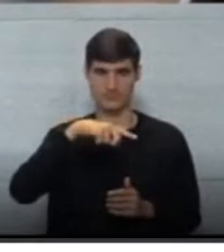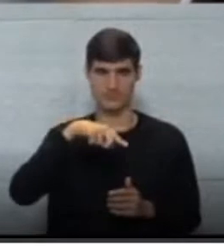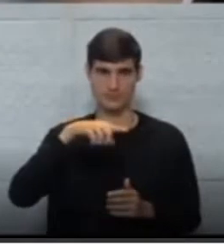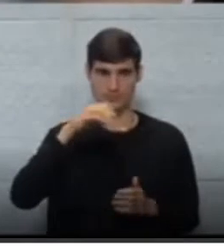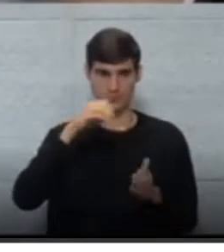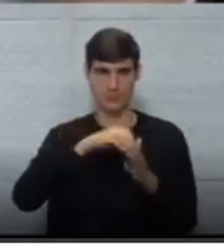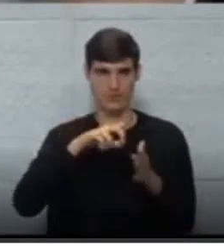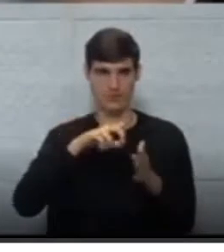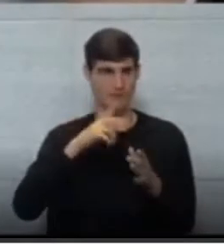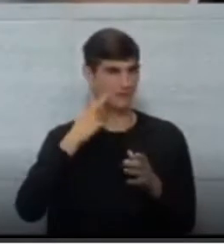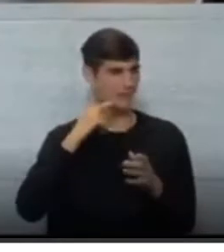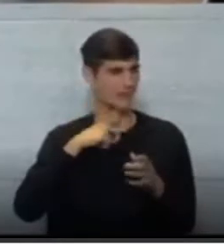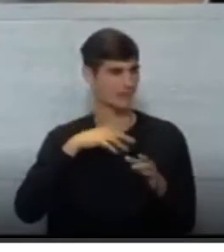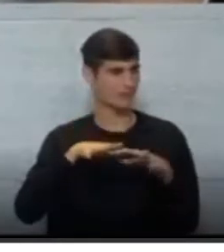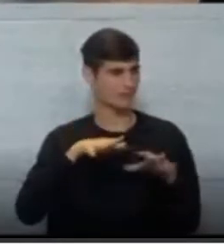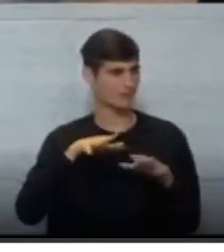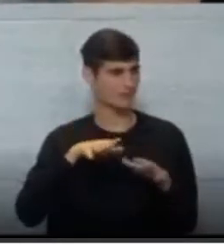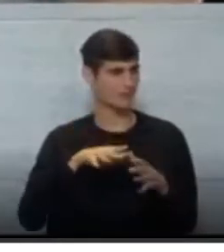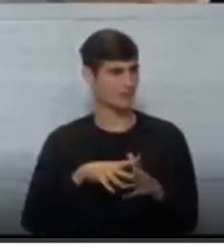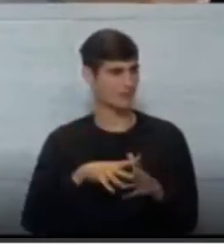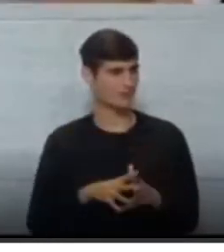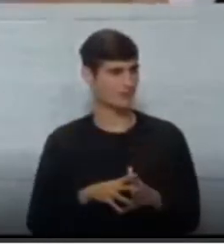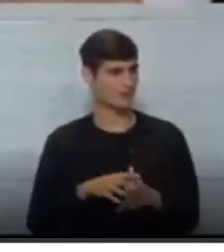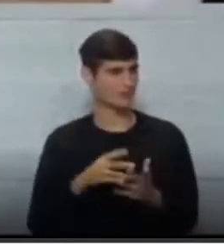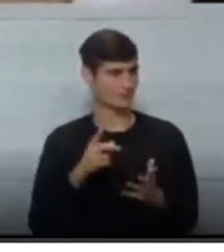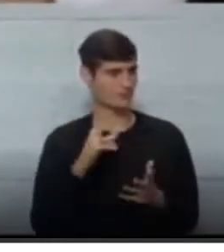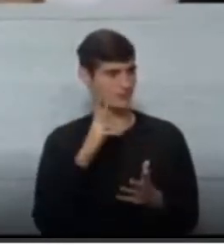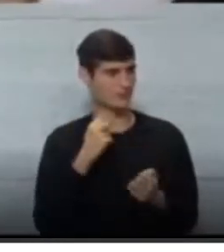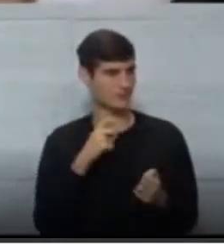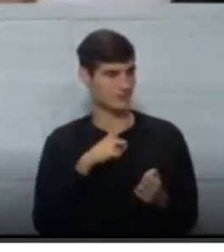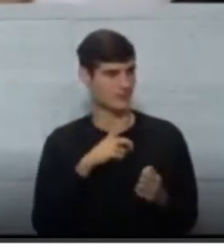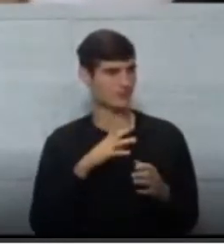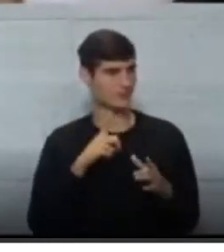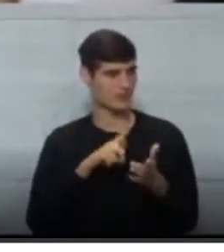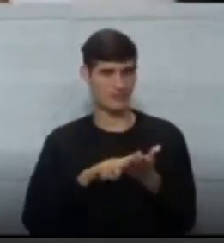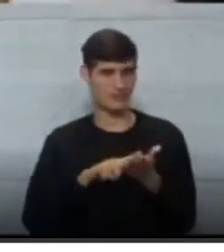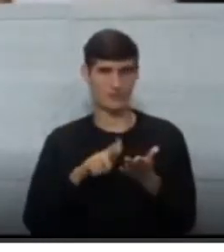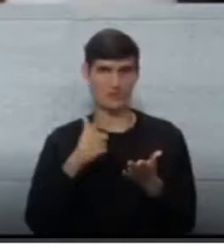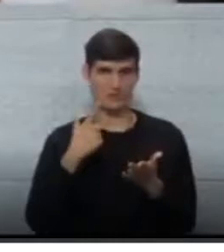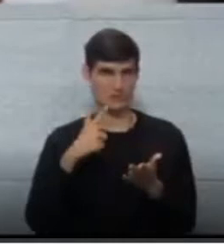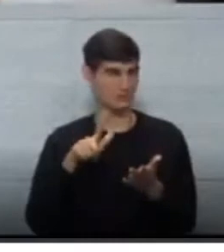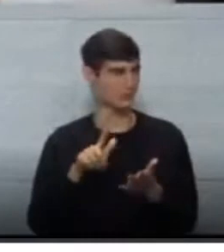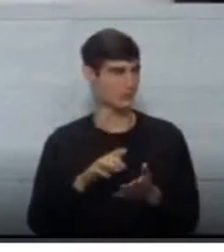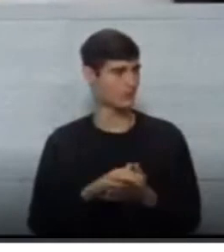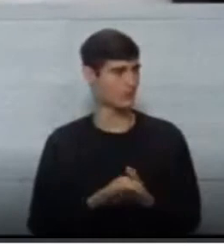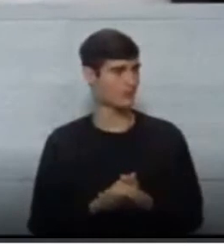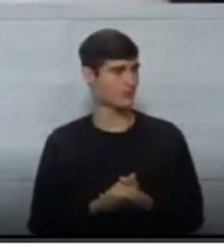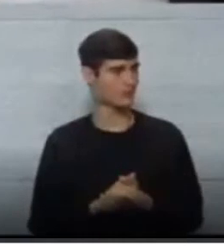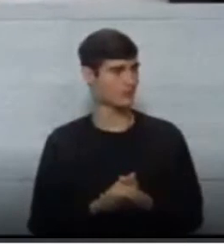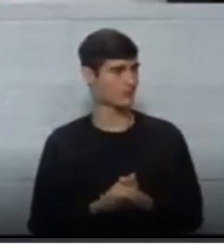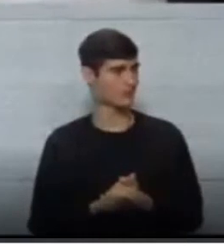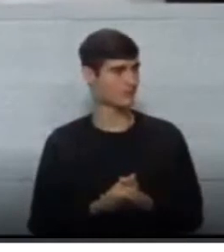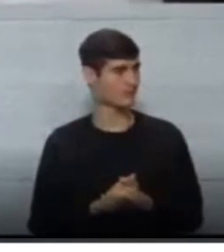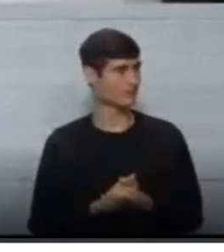vai garantir o crescimento das colônias e eu vou conseguir observar com clareza cada uma dessas etapas.